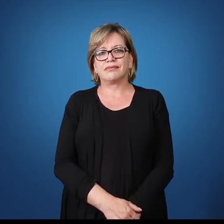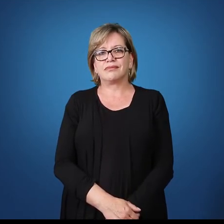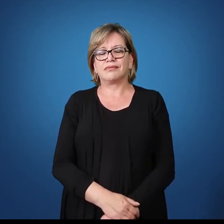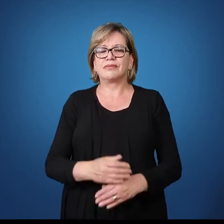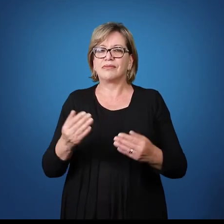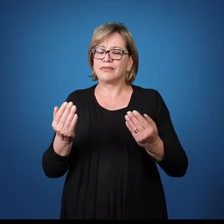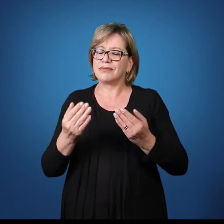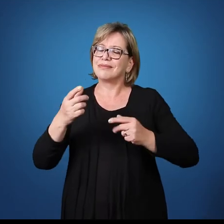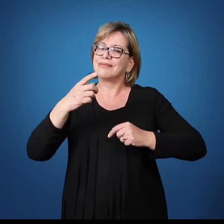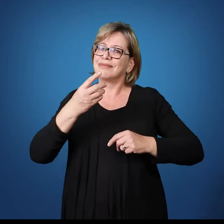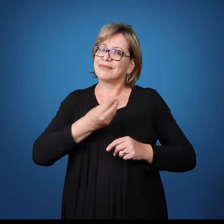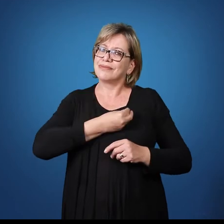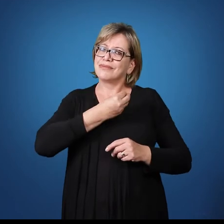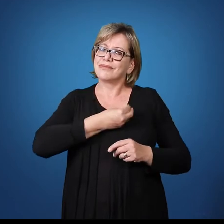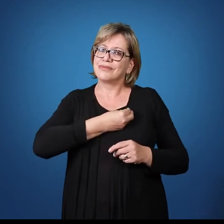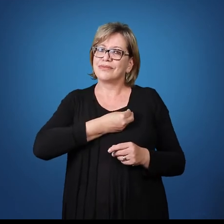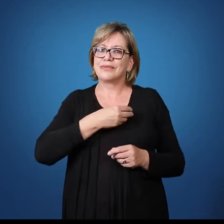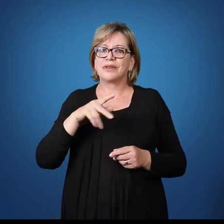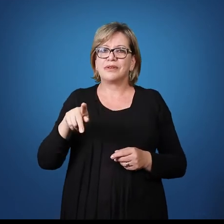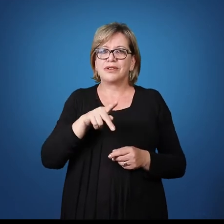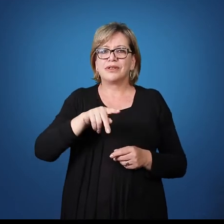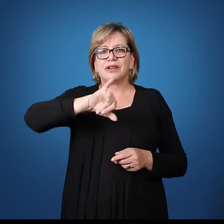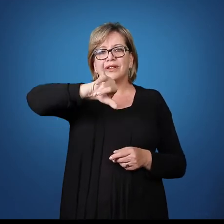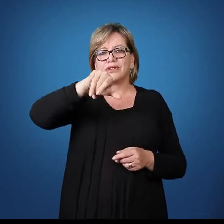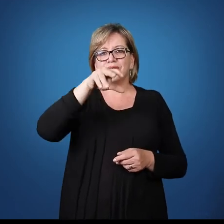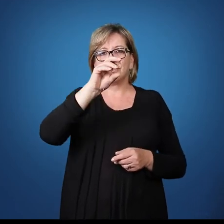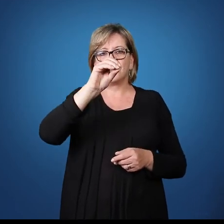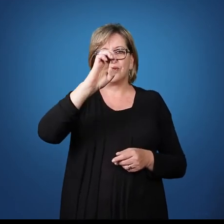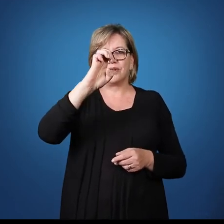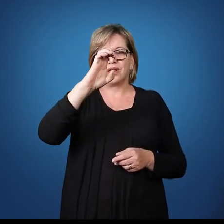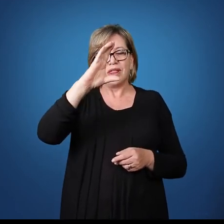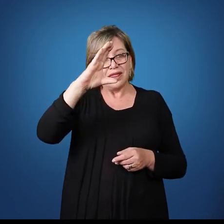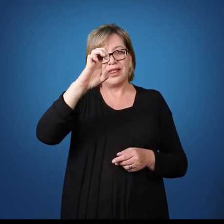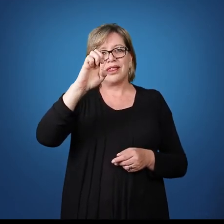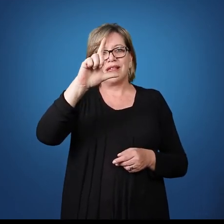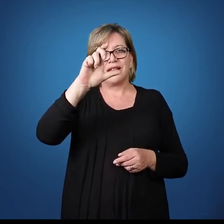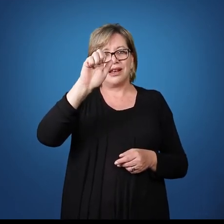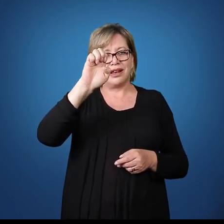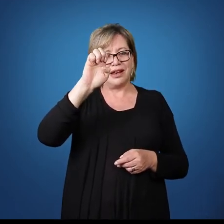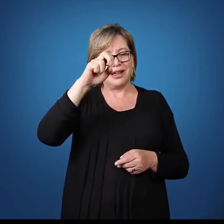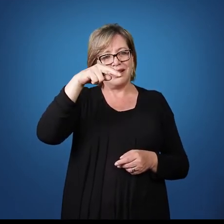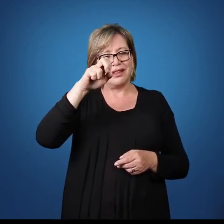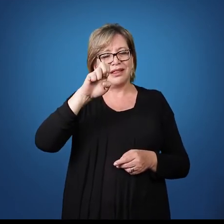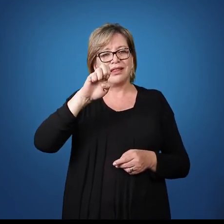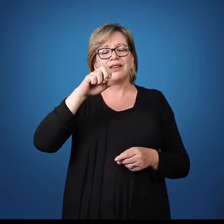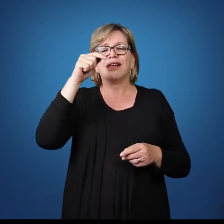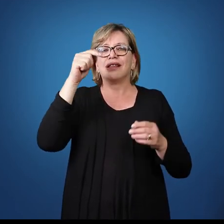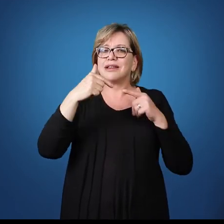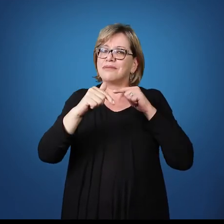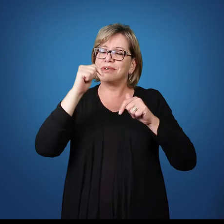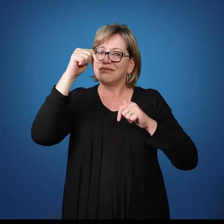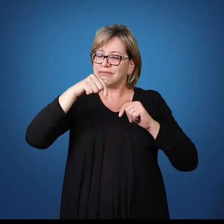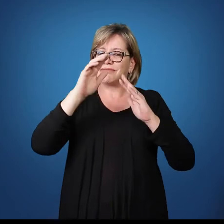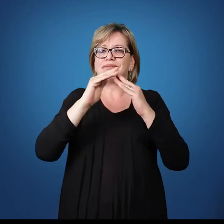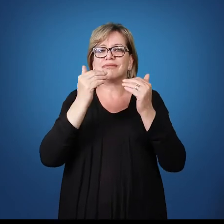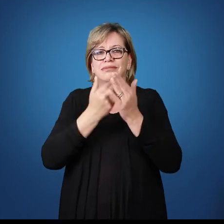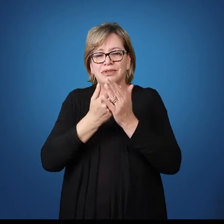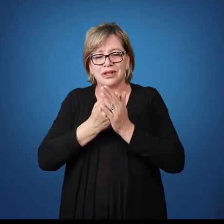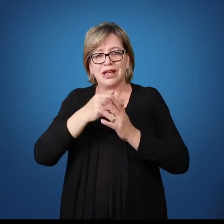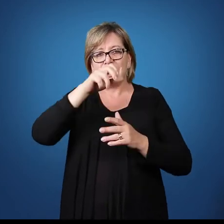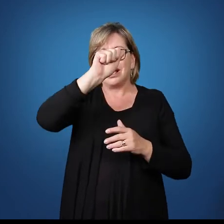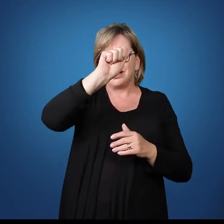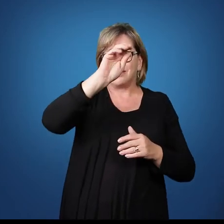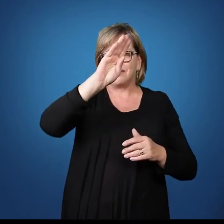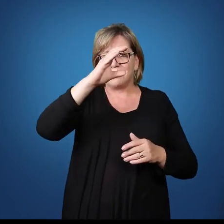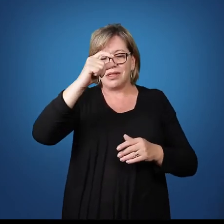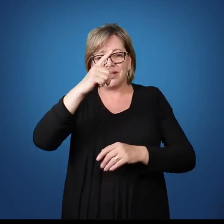Estamos com a professora Juscelene Stroca Mendes, que atua na Escola Mercedes Braga como professora alfabetizadora do primeiro ano. A